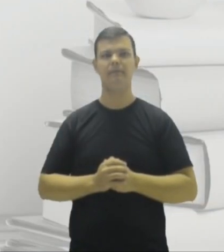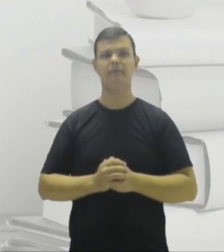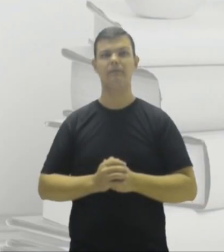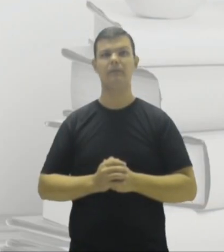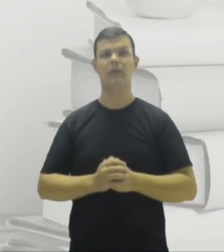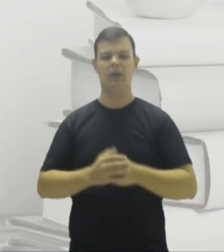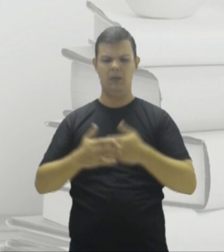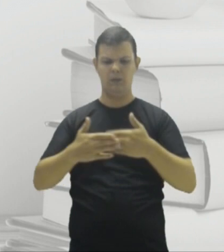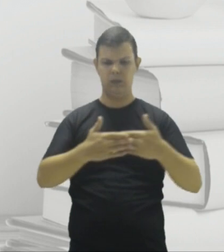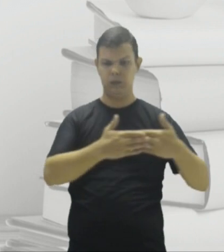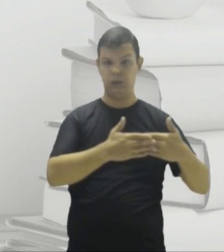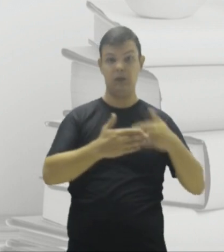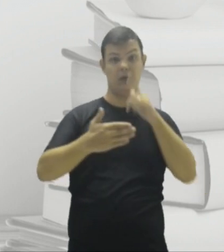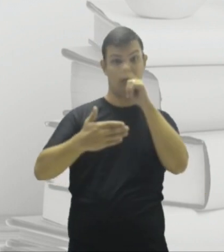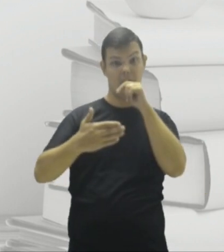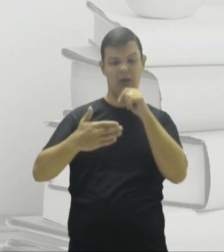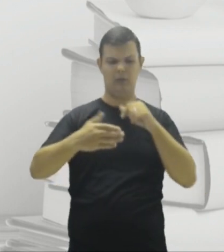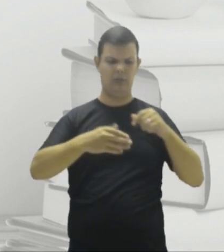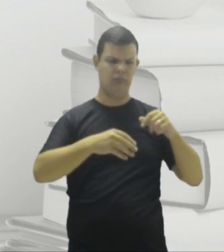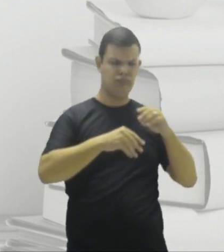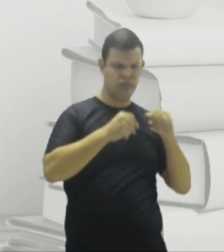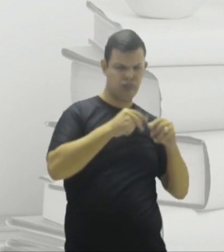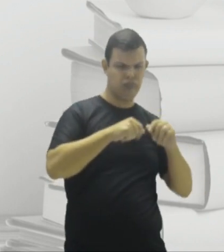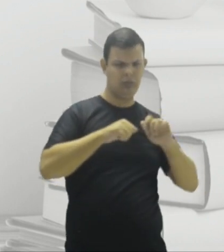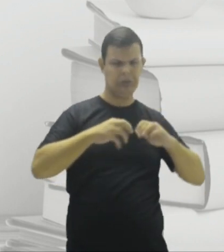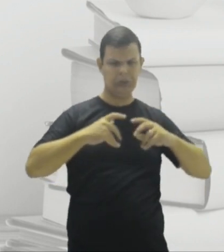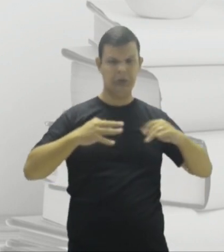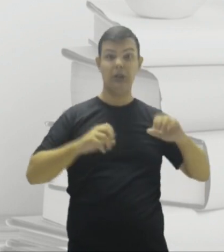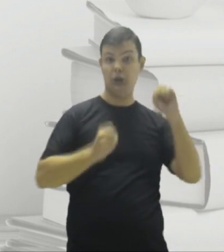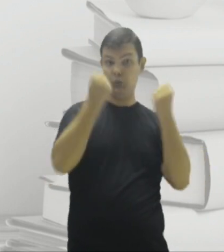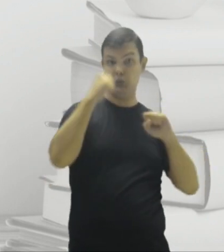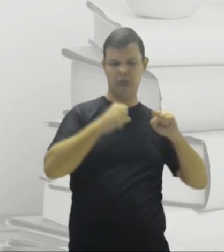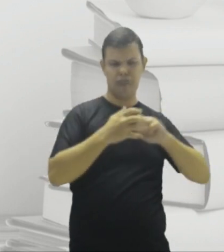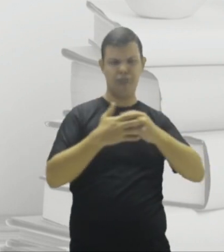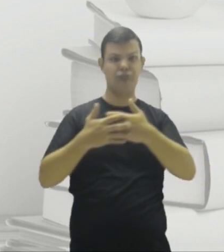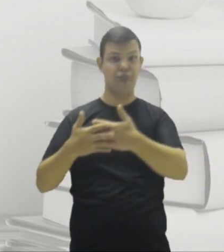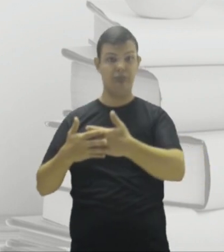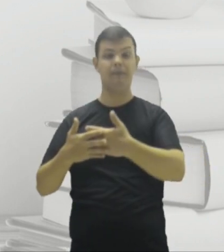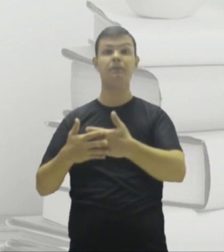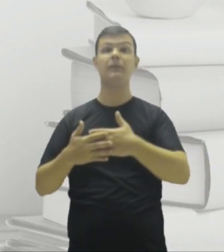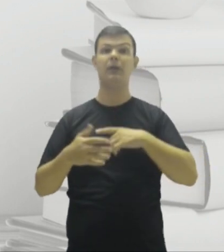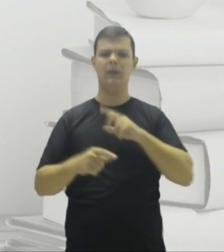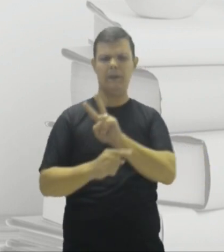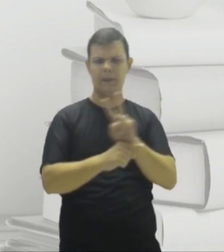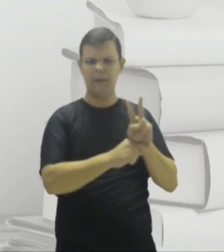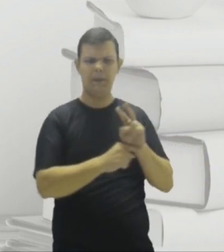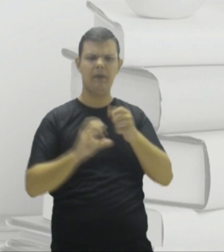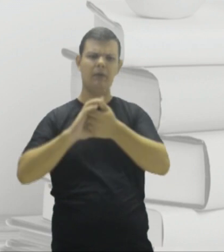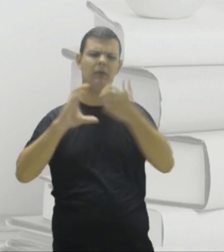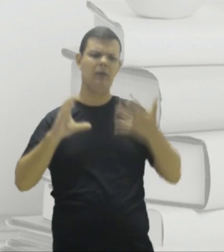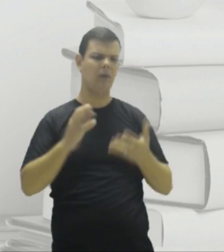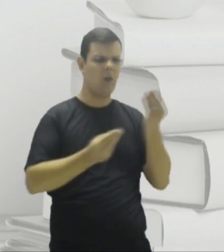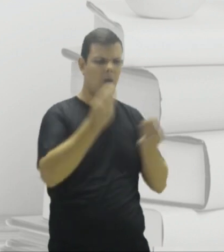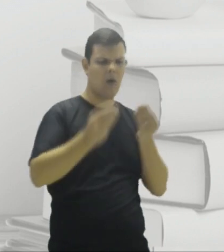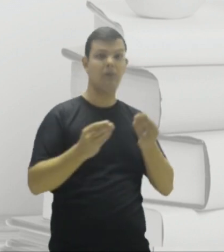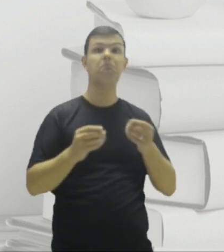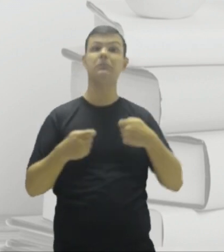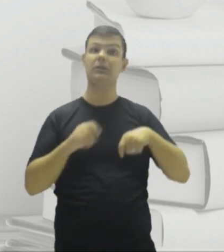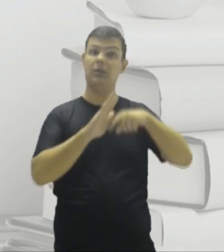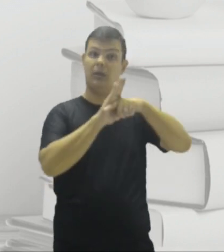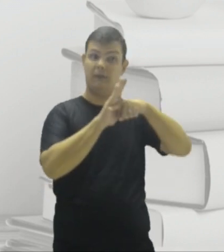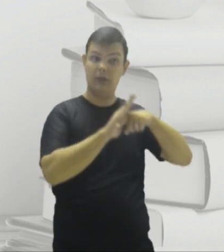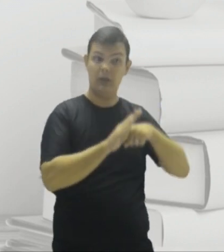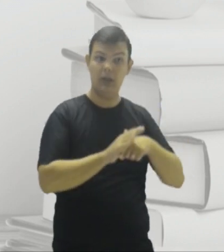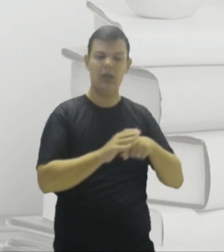Possui barragens de água, minérios e resíduos industriais. Para classificar o risco da estrutura, é preciso avaliar